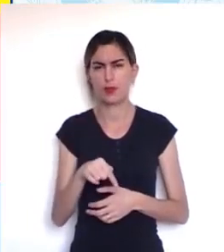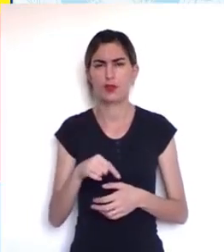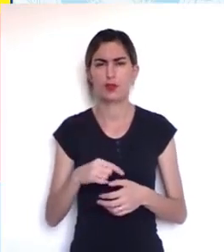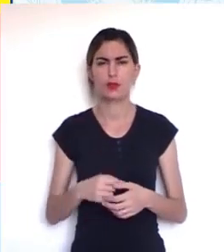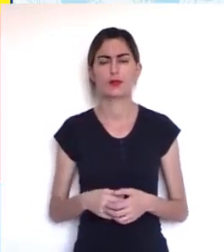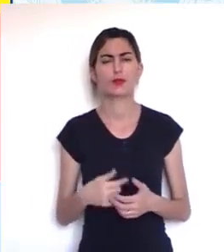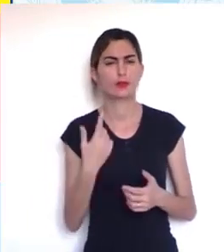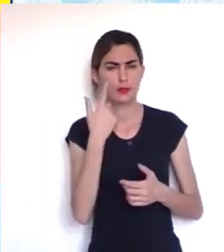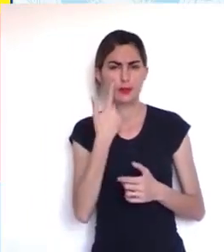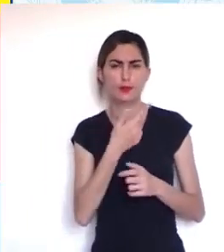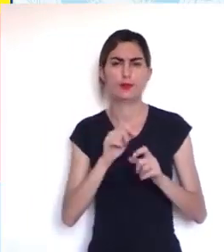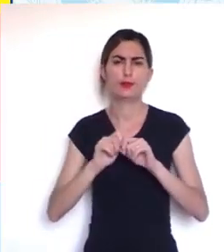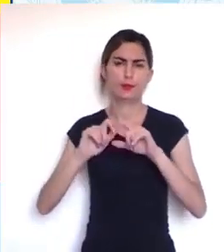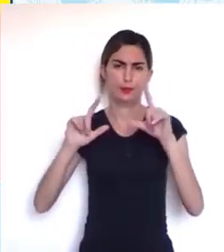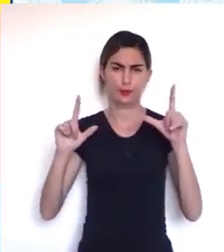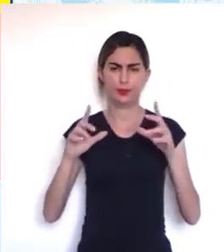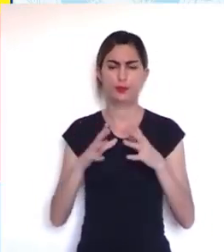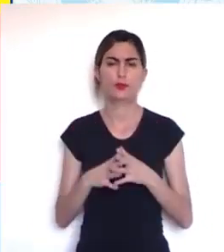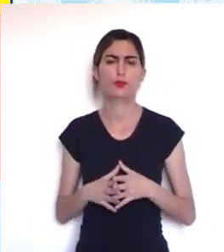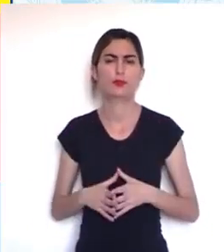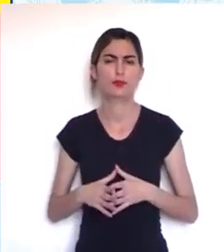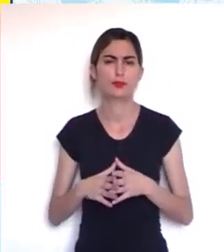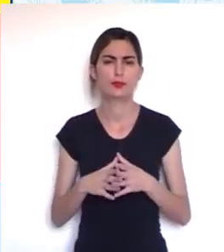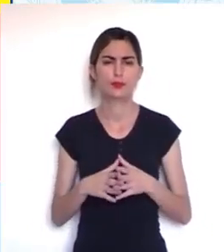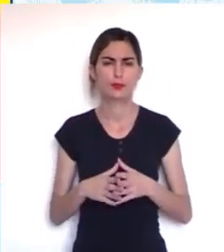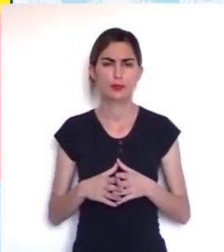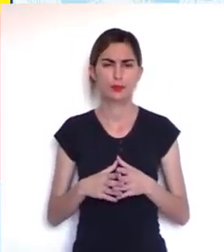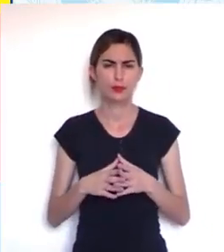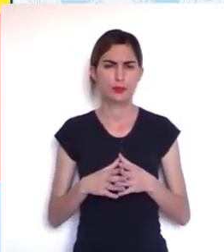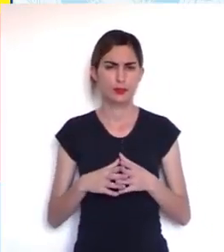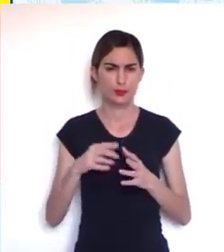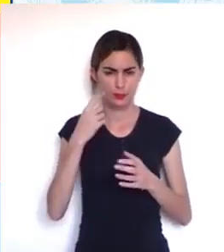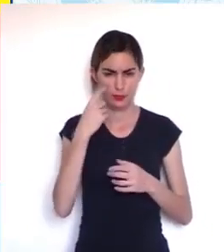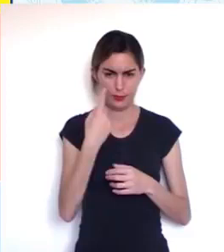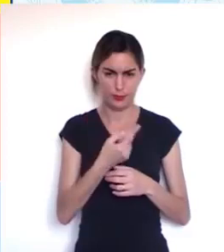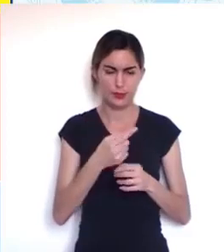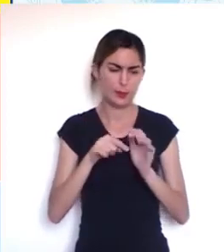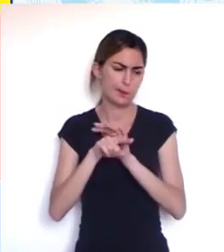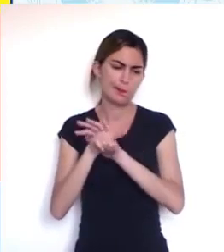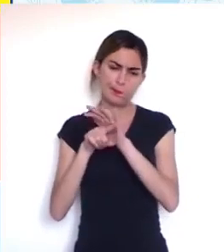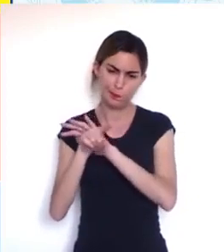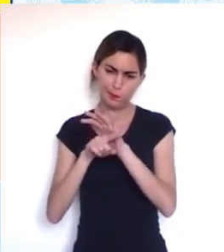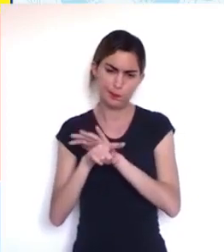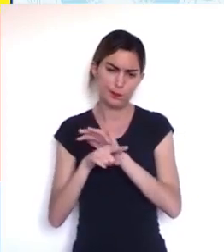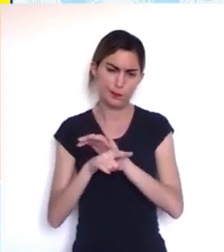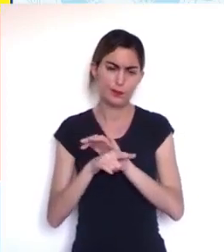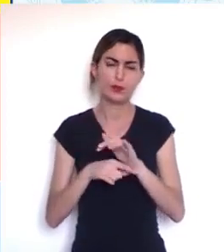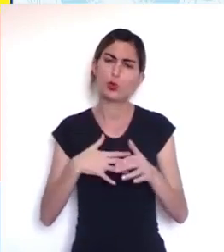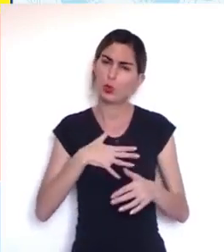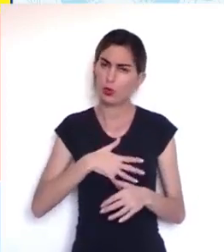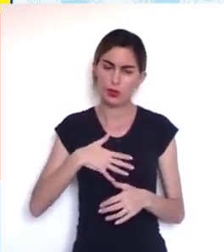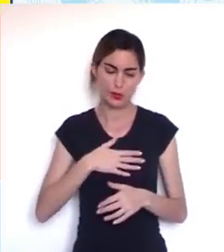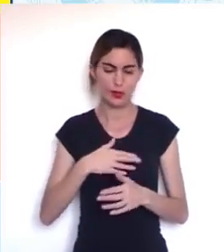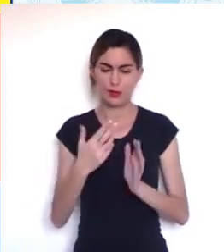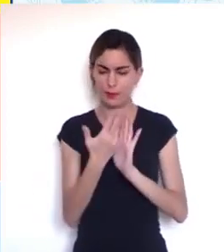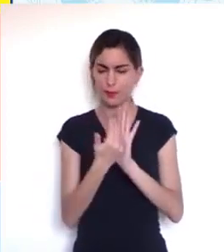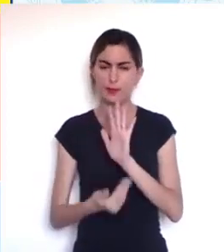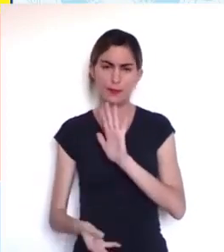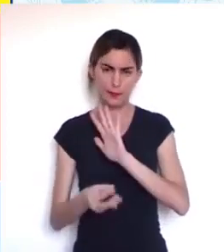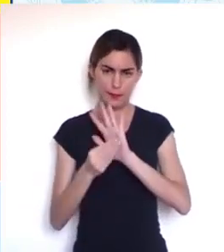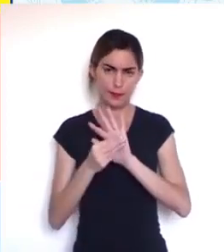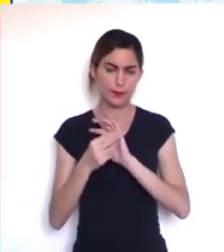aí que imagem linda sobre o núcleo. Eu, quando estava pesquisando, eu gostei muito sobre essa